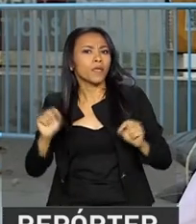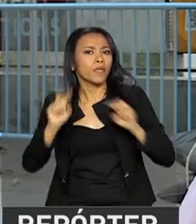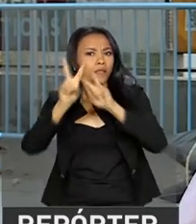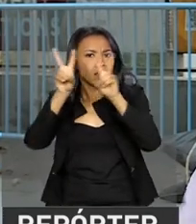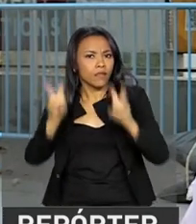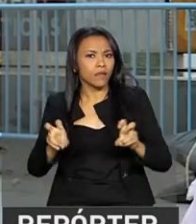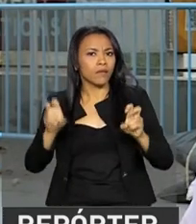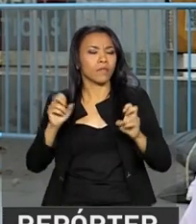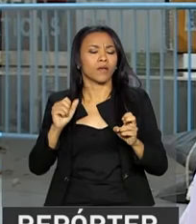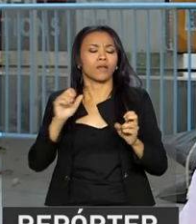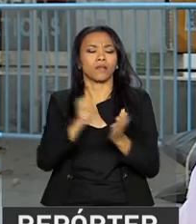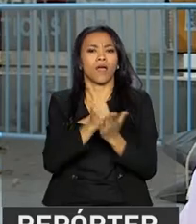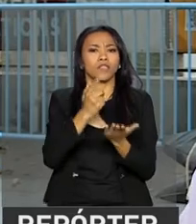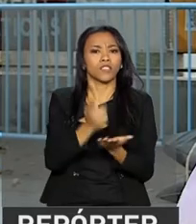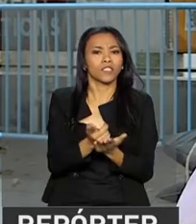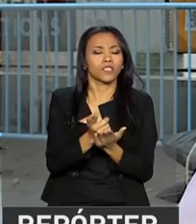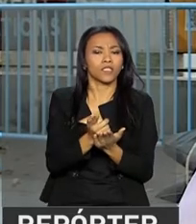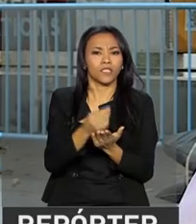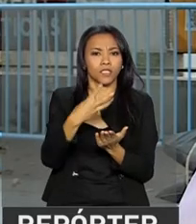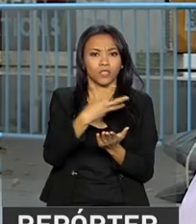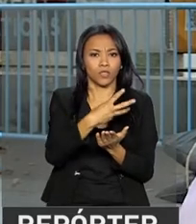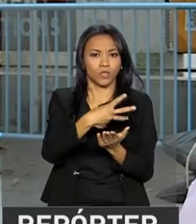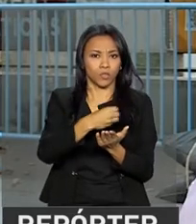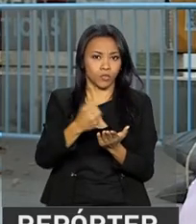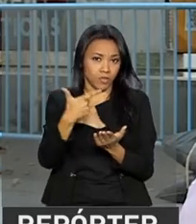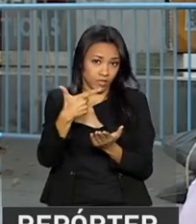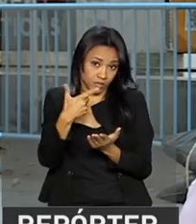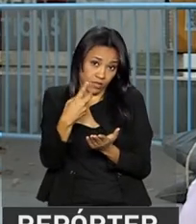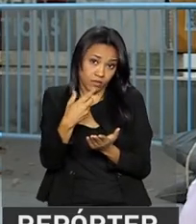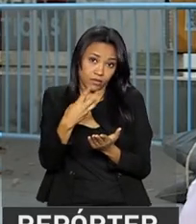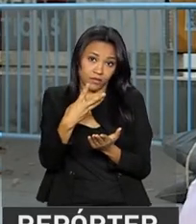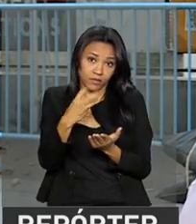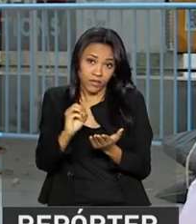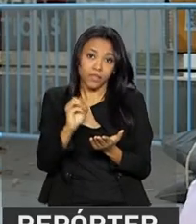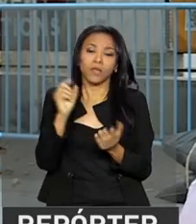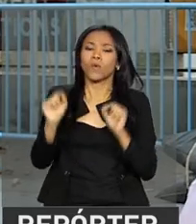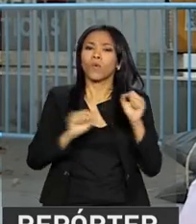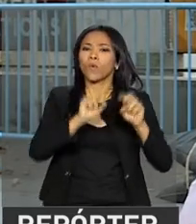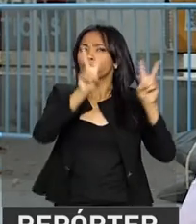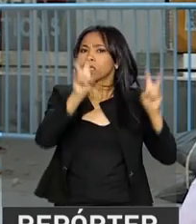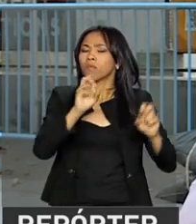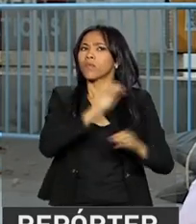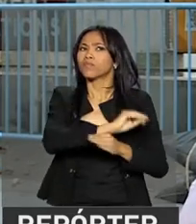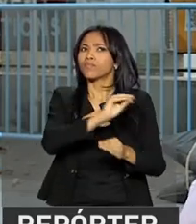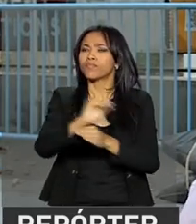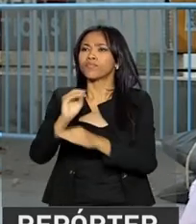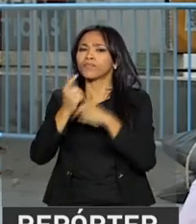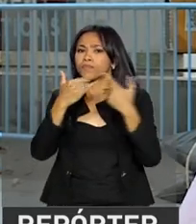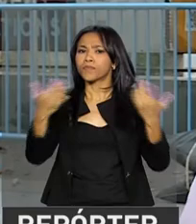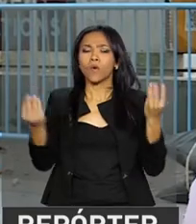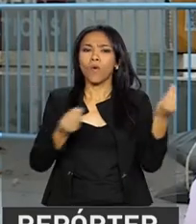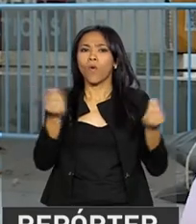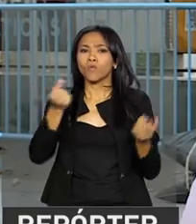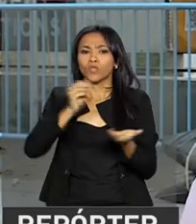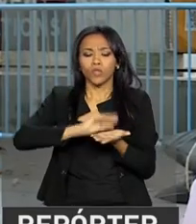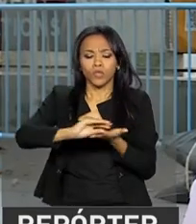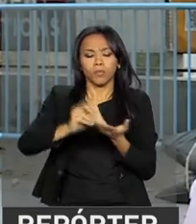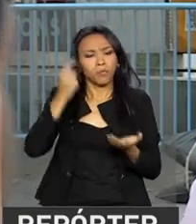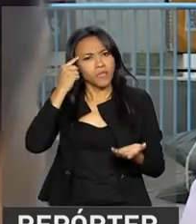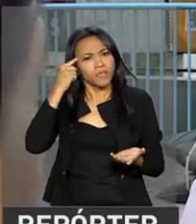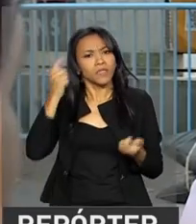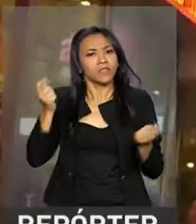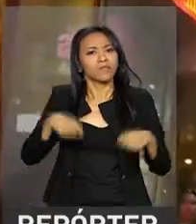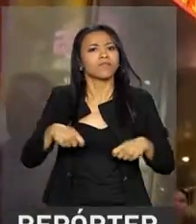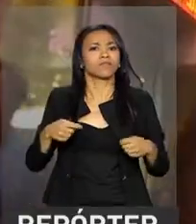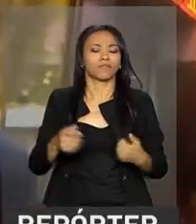agenda 2030 os objetivos do desenvolvimento sustentável podemos só no financiamento desses objetivos onde seus